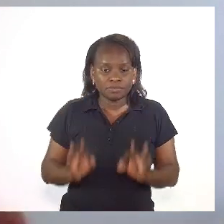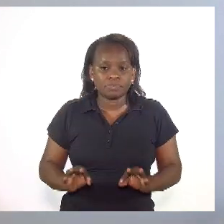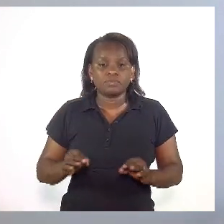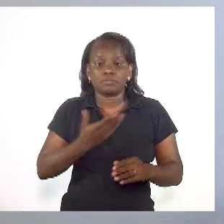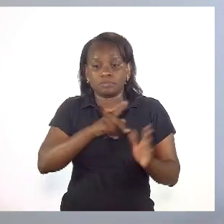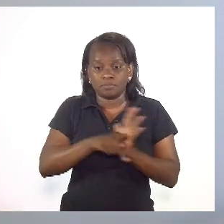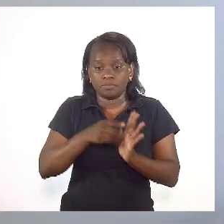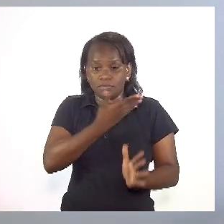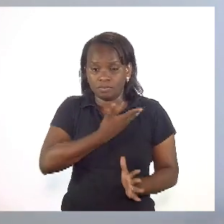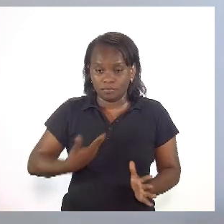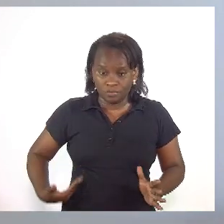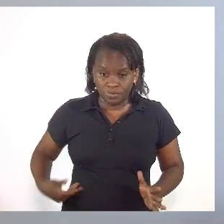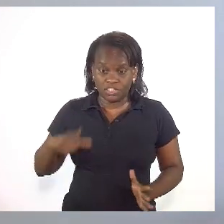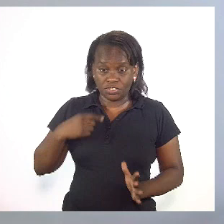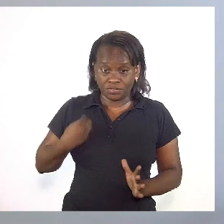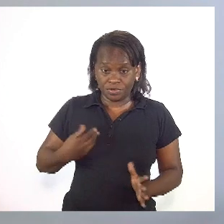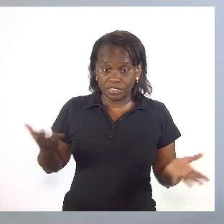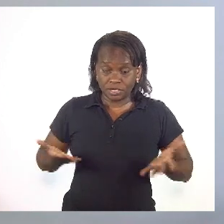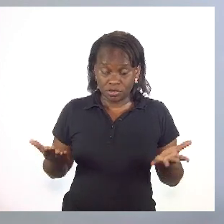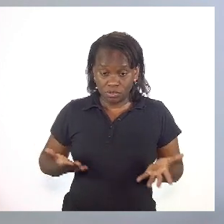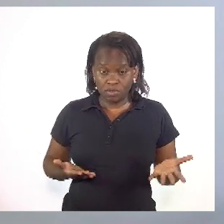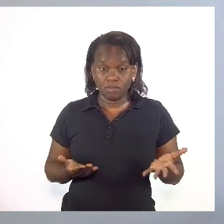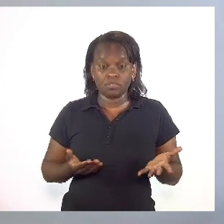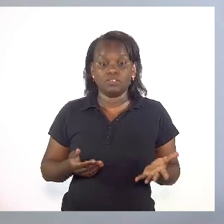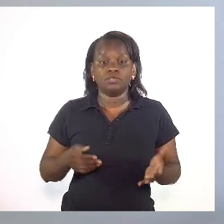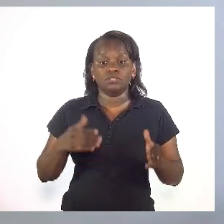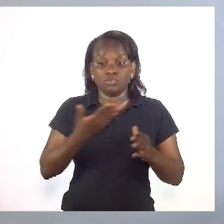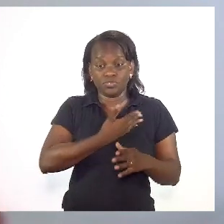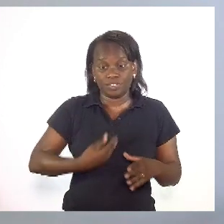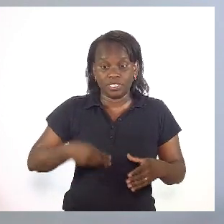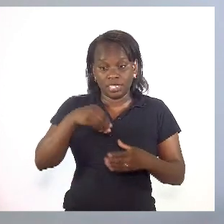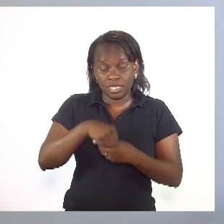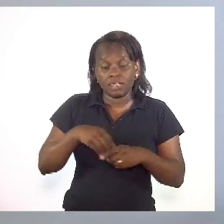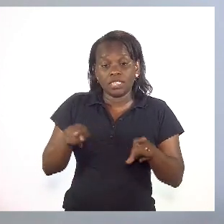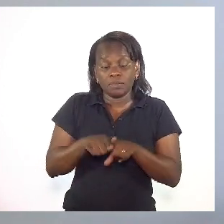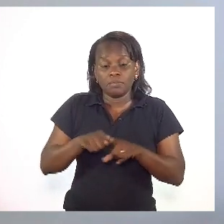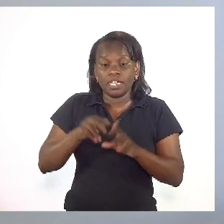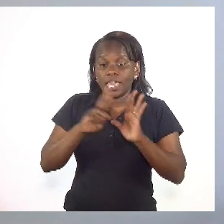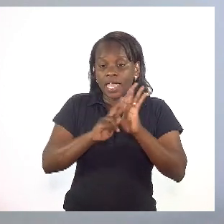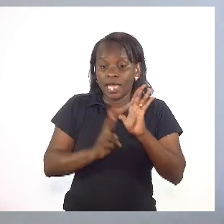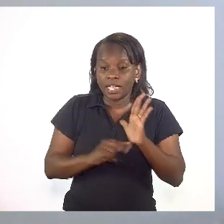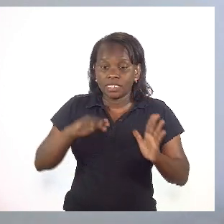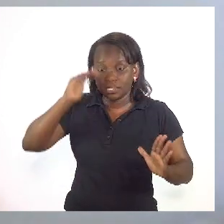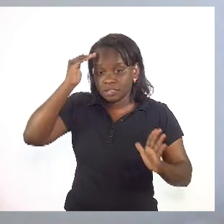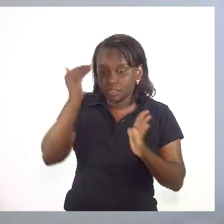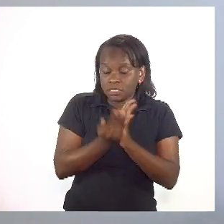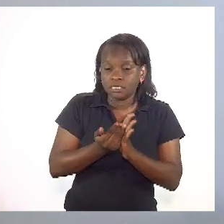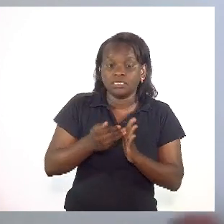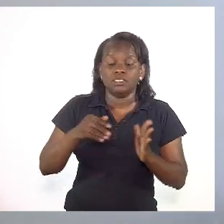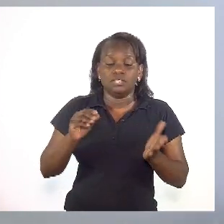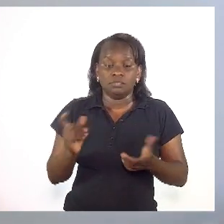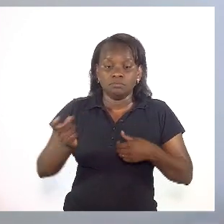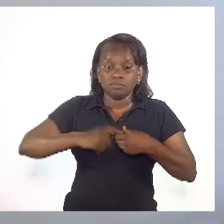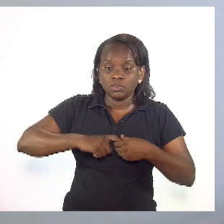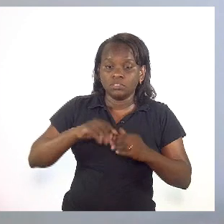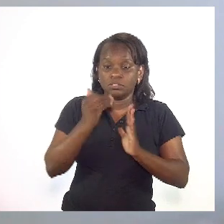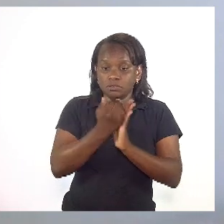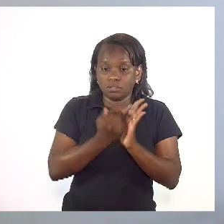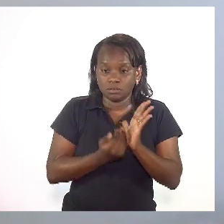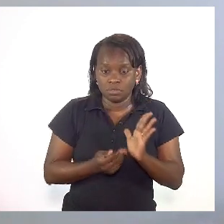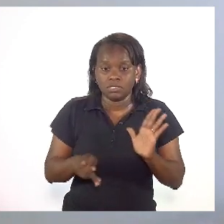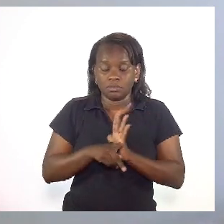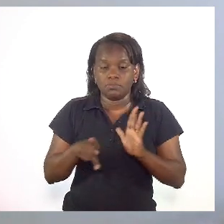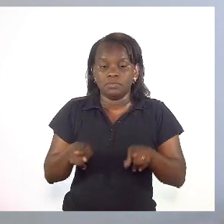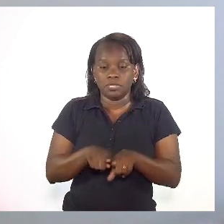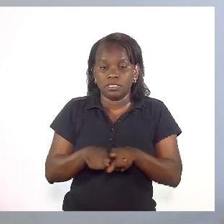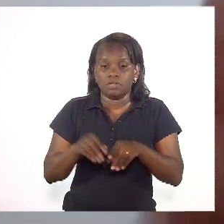do governo que se encontra agora, do governo interino, em cumprir as regras de vinculações de receitas e de mínimos constitucionais.